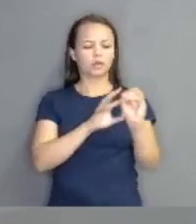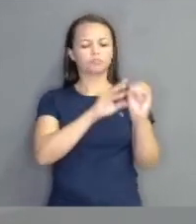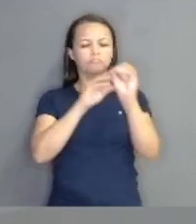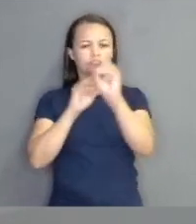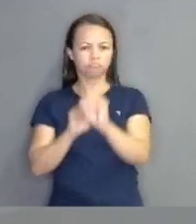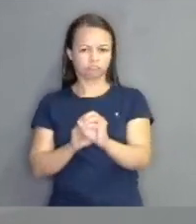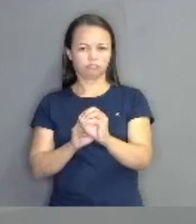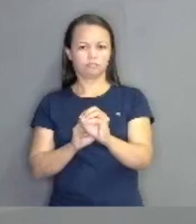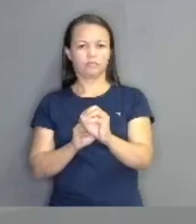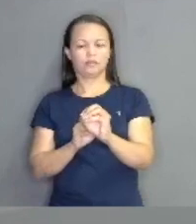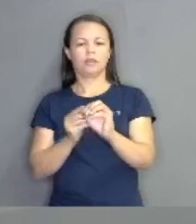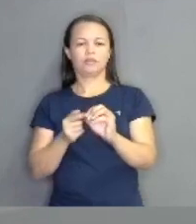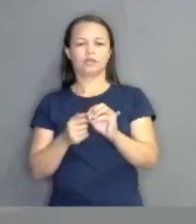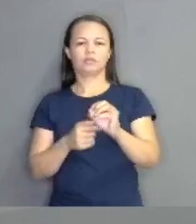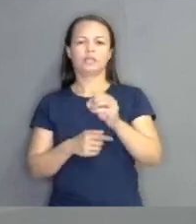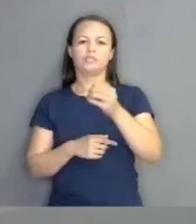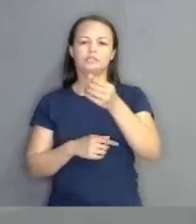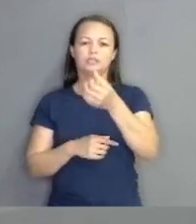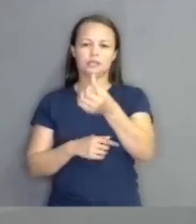eu tenho